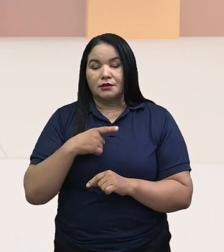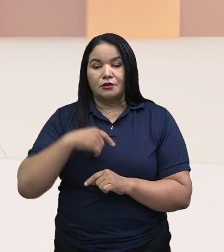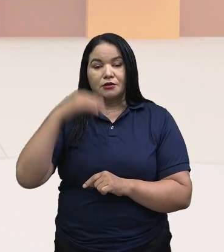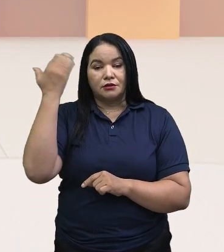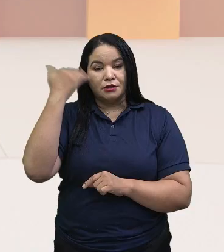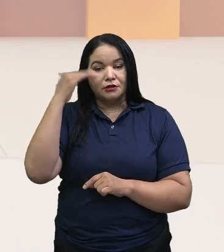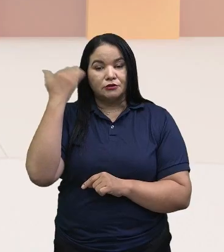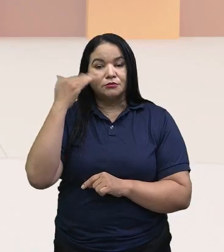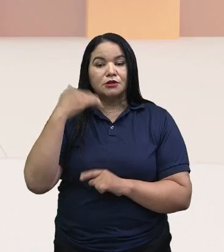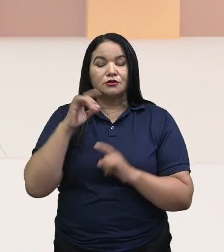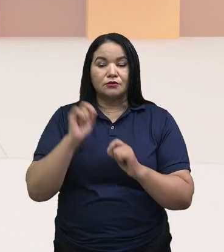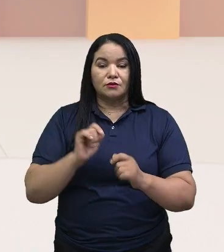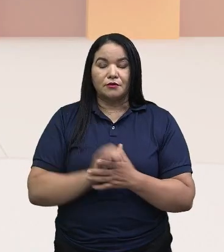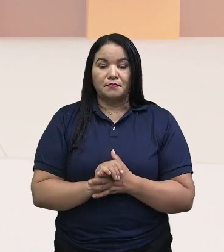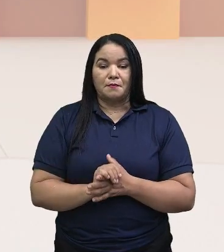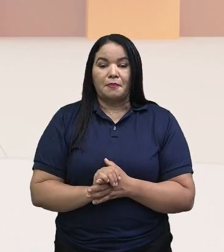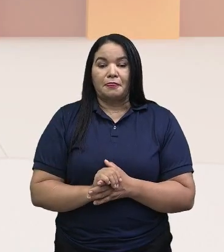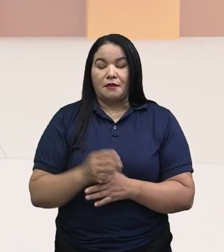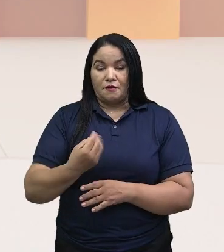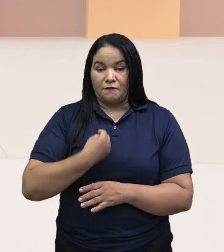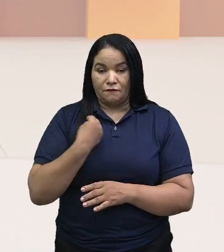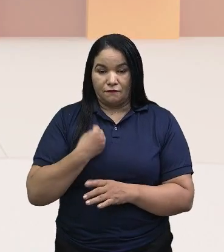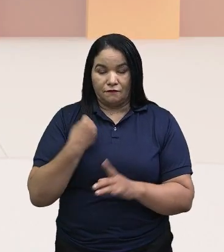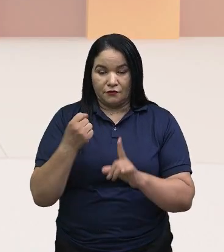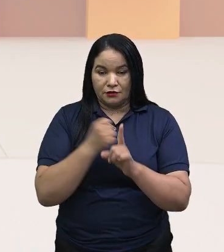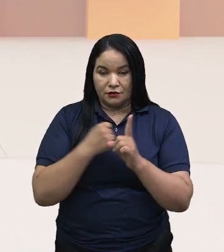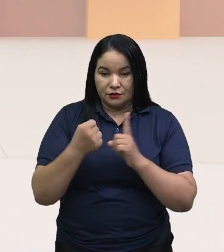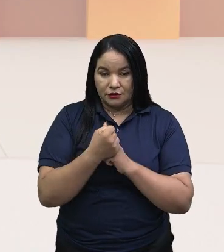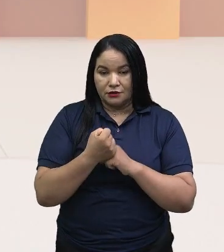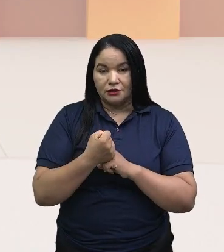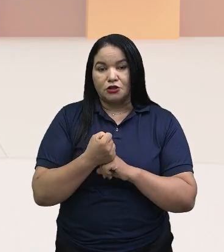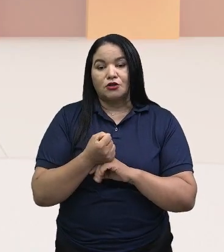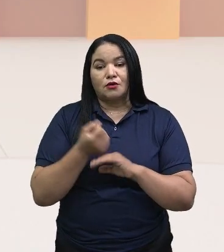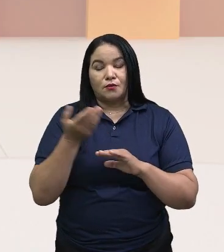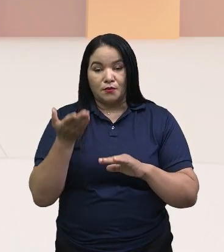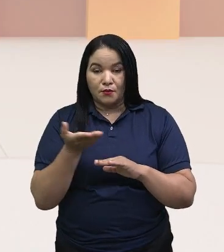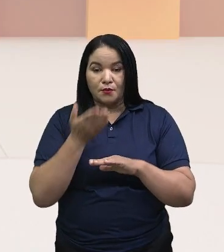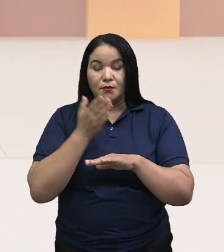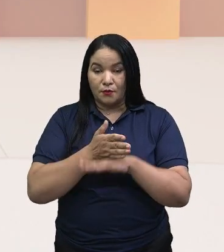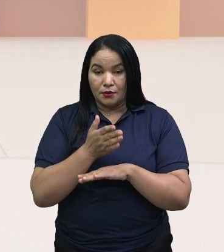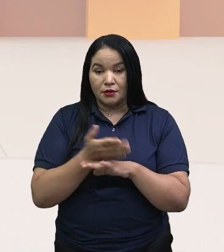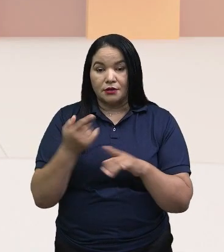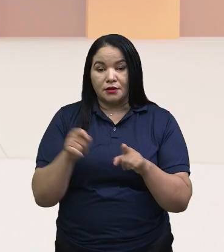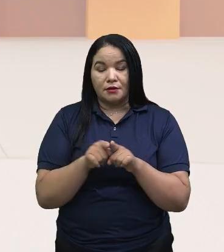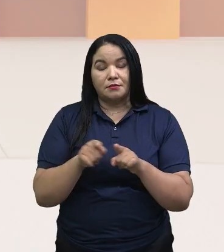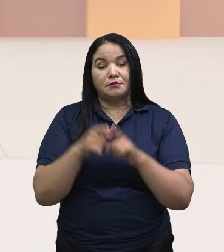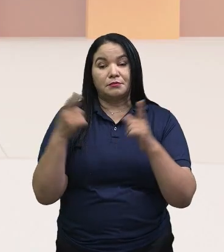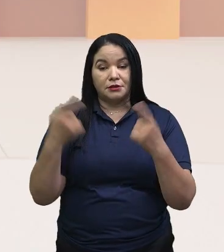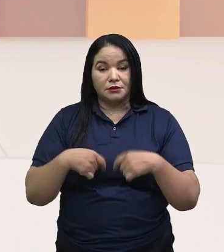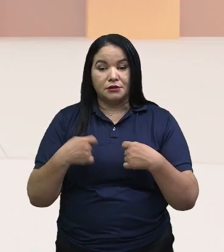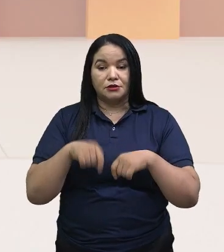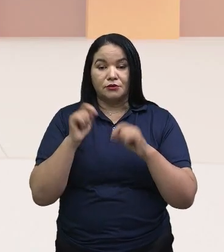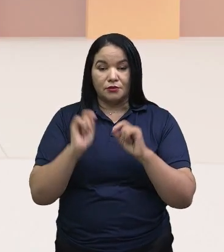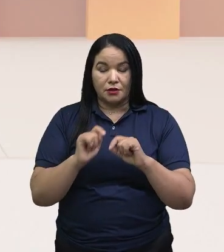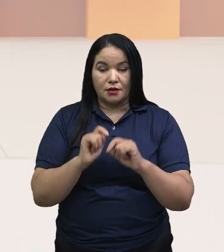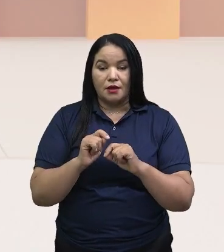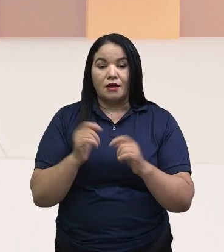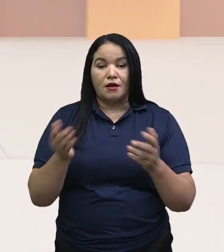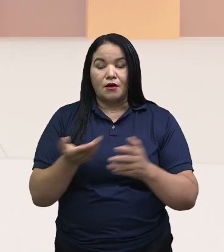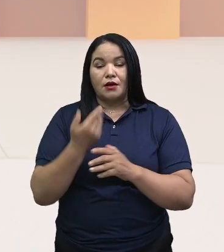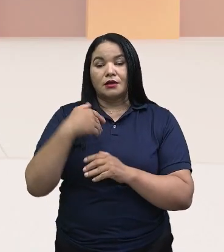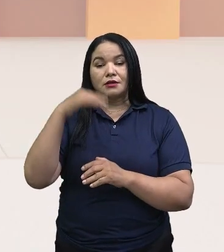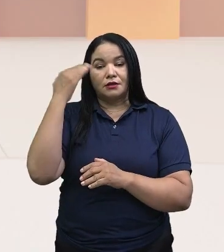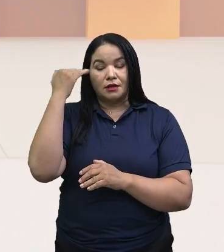que o viver em sociedade, na contemporaneidade, ele precisa ser